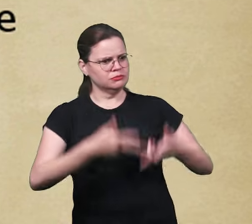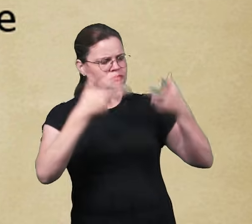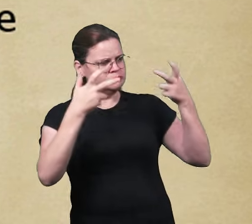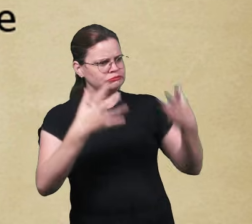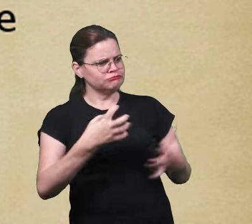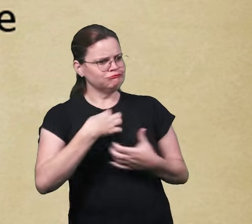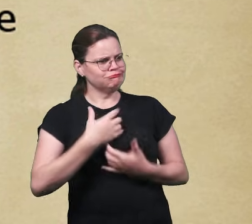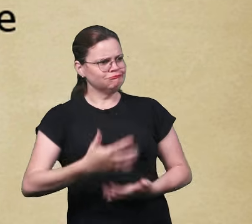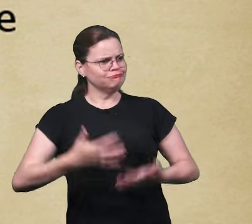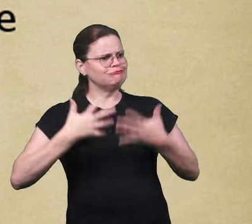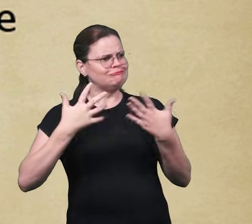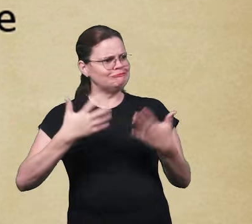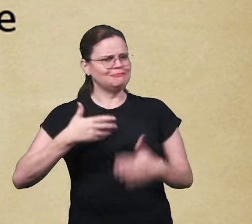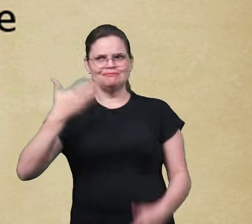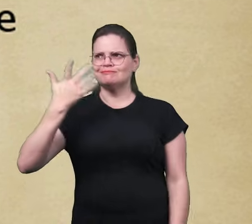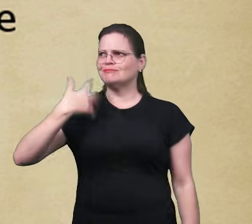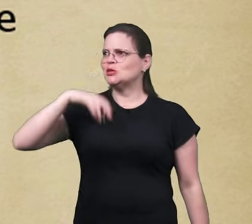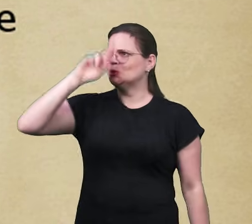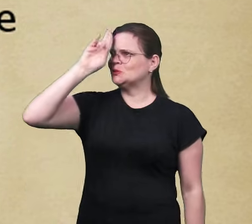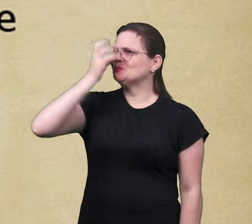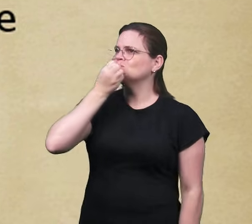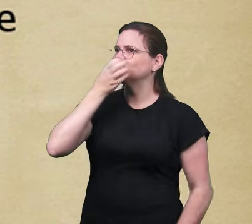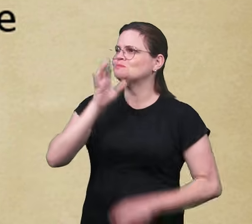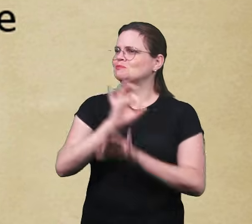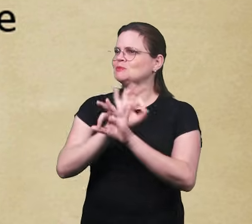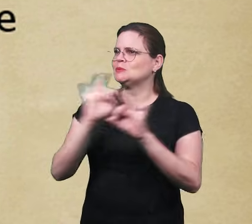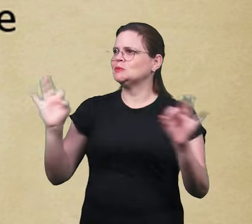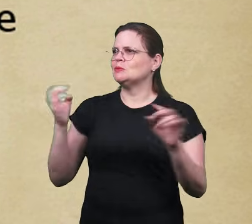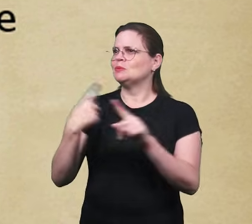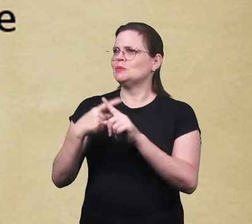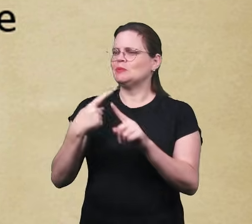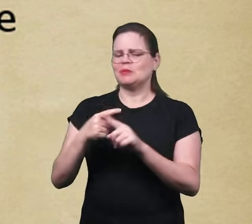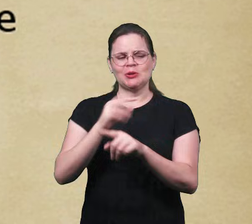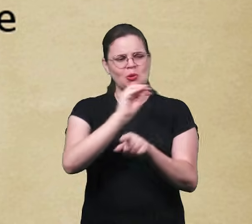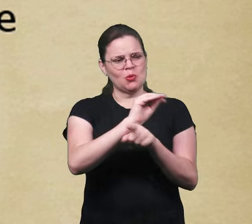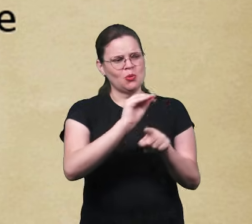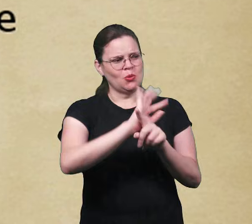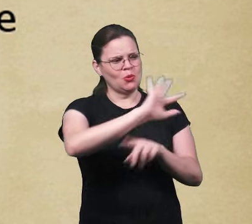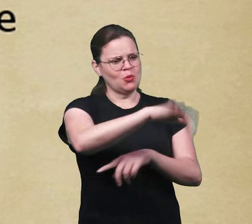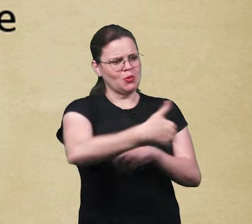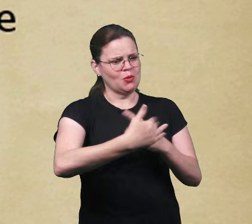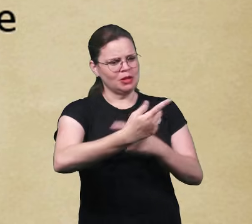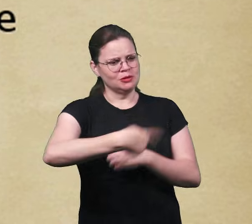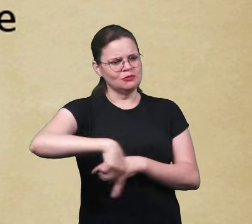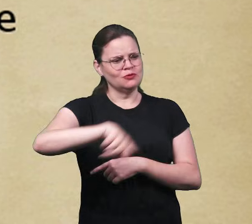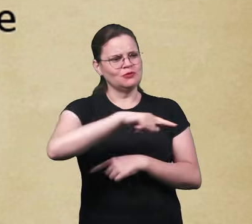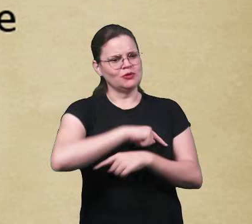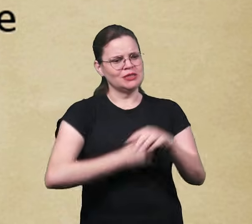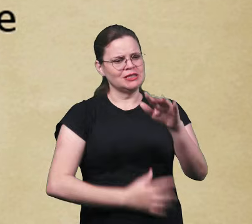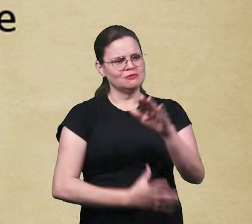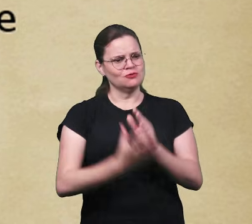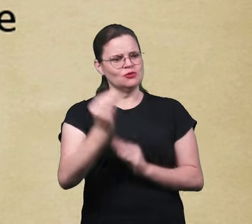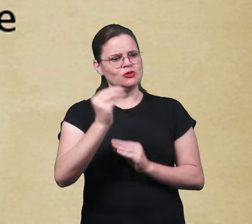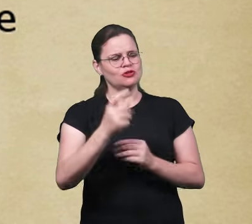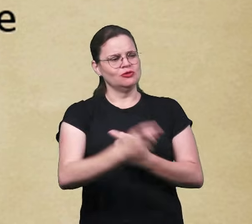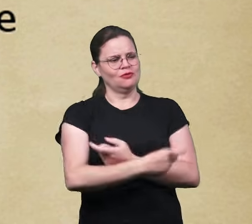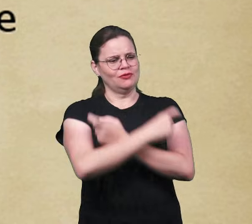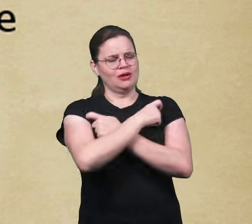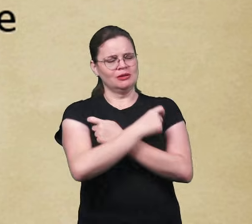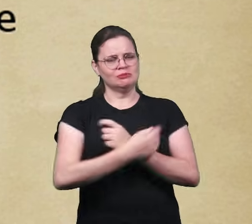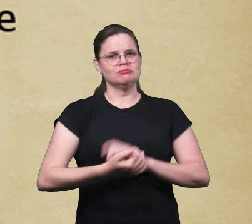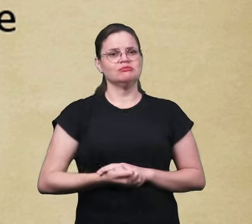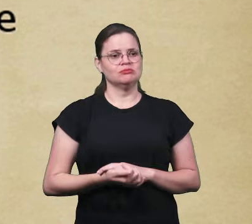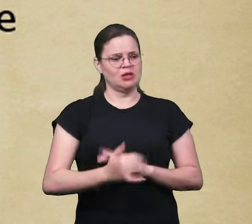disse, bendito seja o Senhor, que vos livrou das mãos dos egípcios e da mão de Faraó,